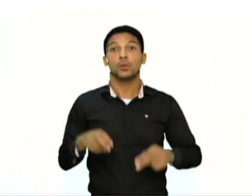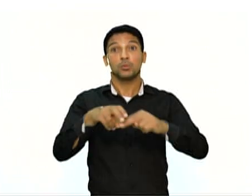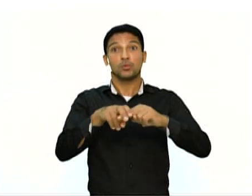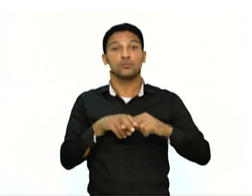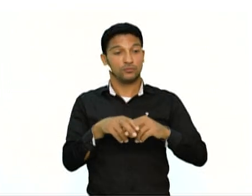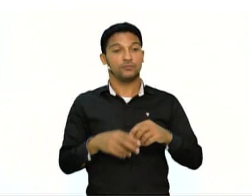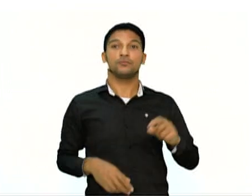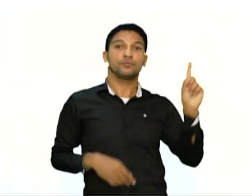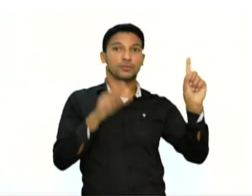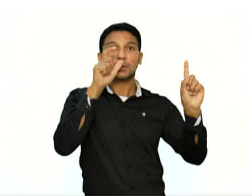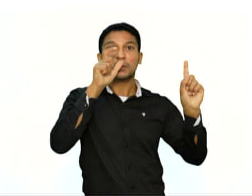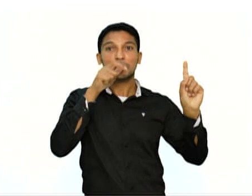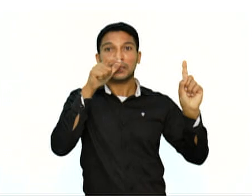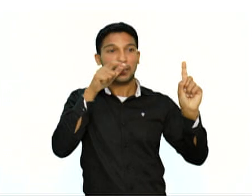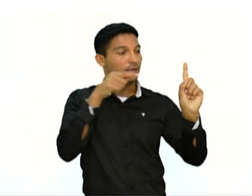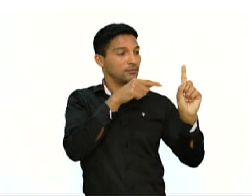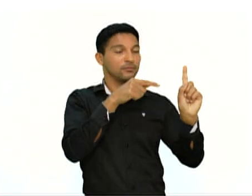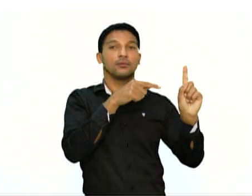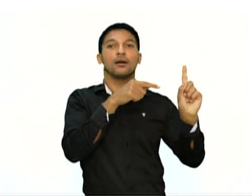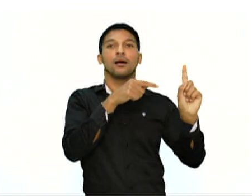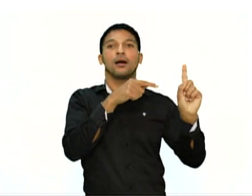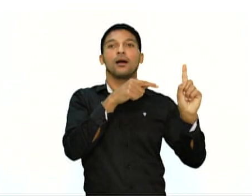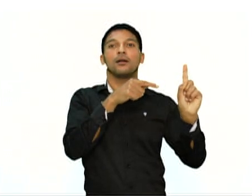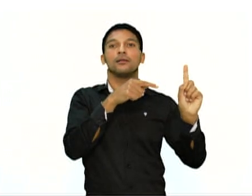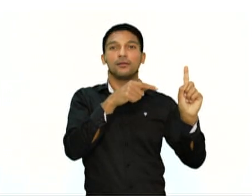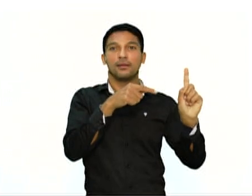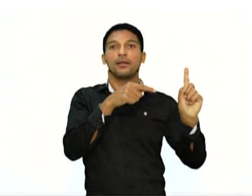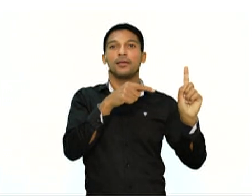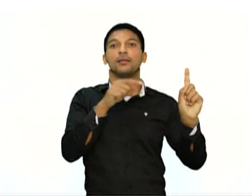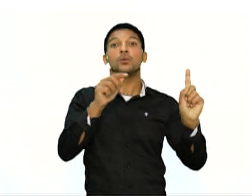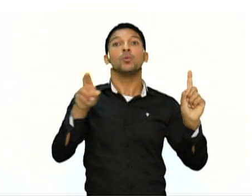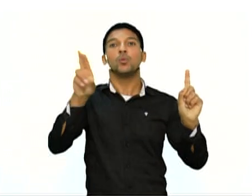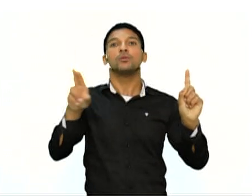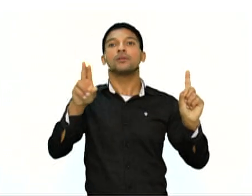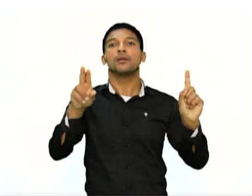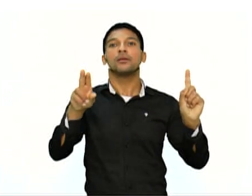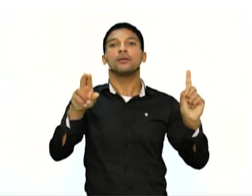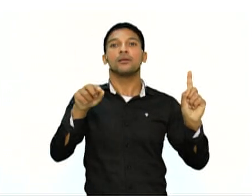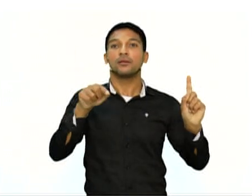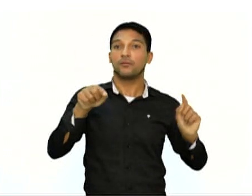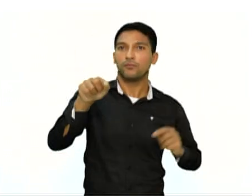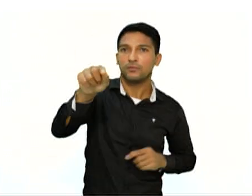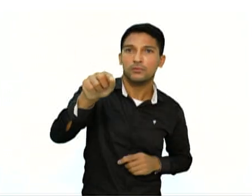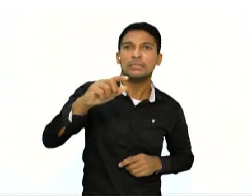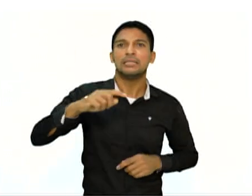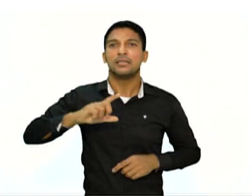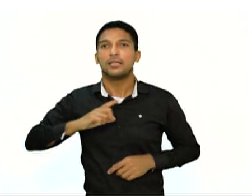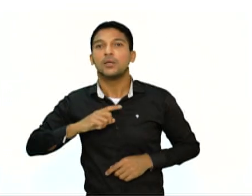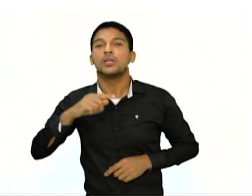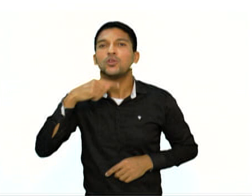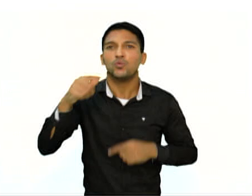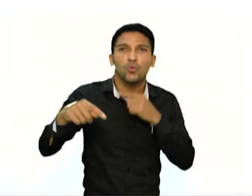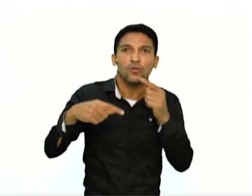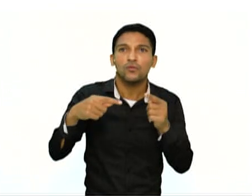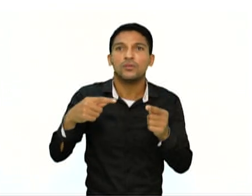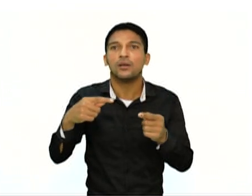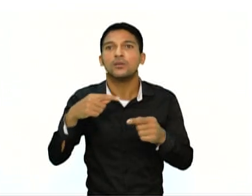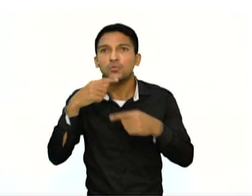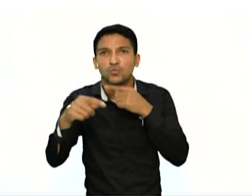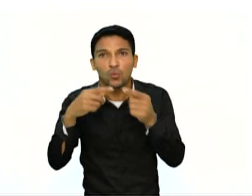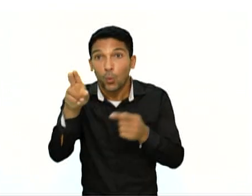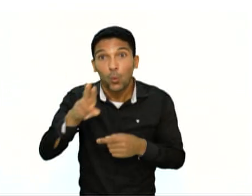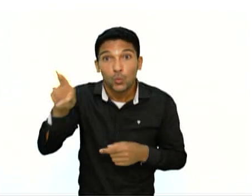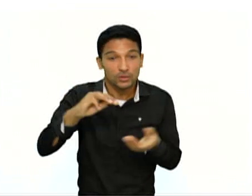que ele tanto queria buscar. Por isso a dúvida metódica, né? Dúvida de tudo, porque ele queria chegar a uma